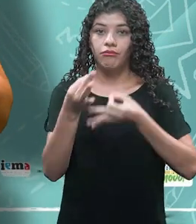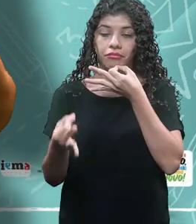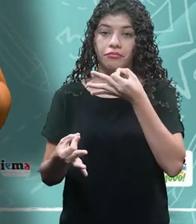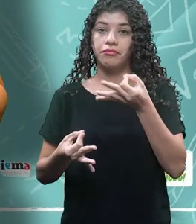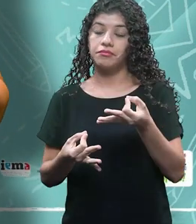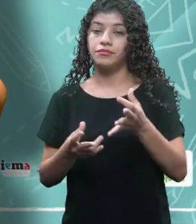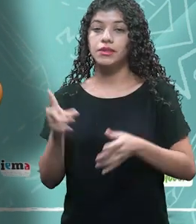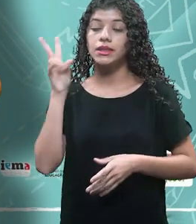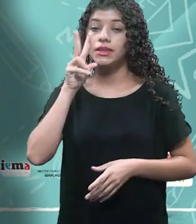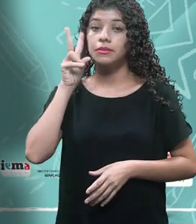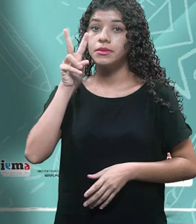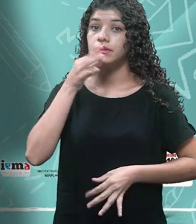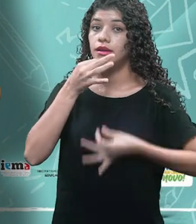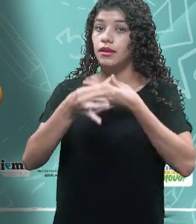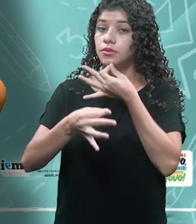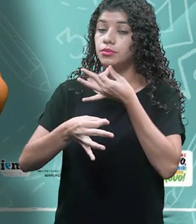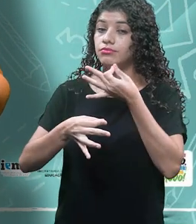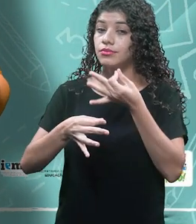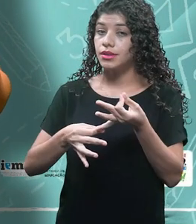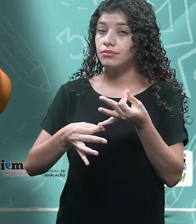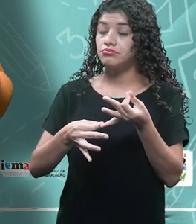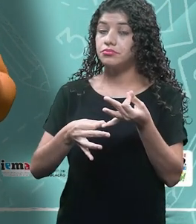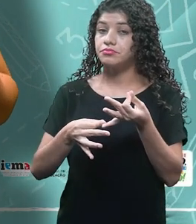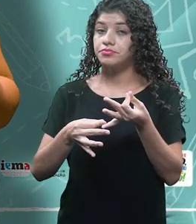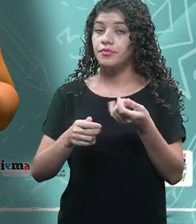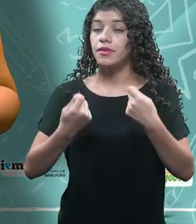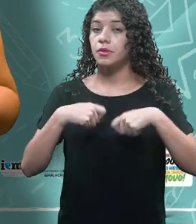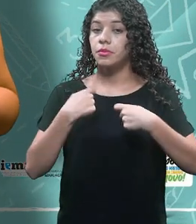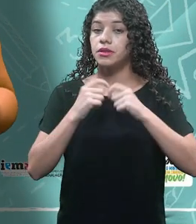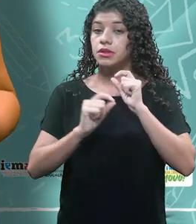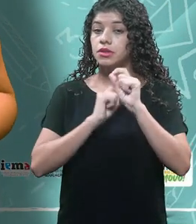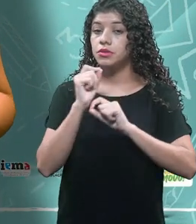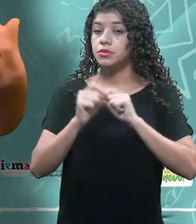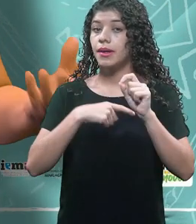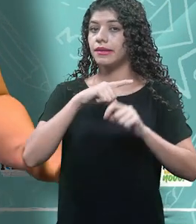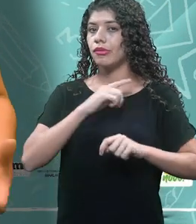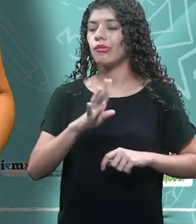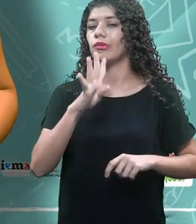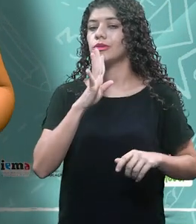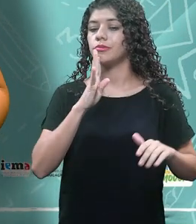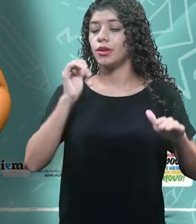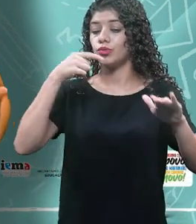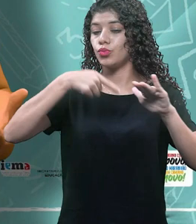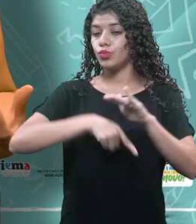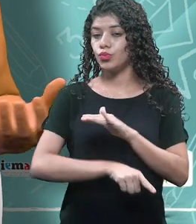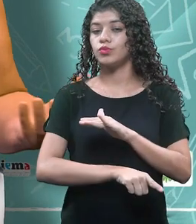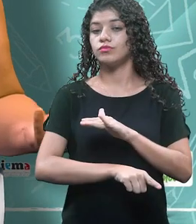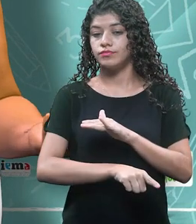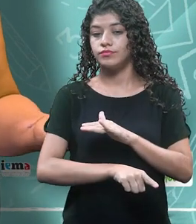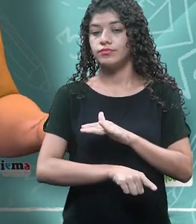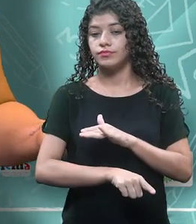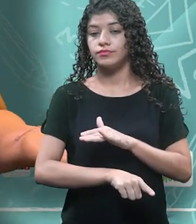Lembrando que argumento para argumentar eu preciso de fato ter um conhecimento prévio